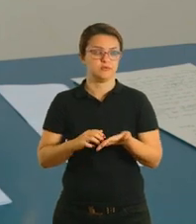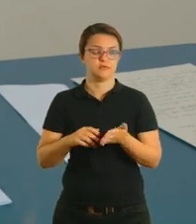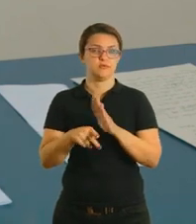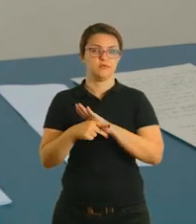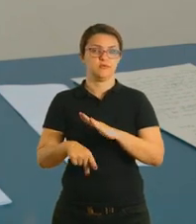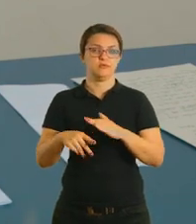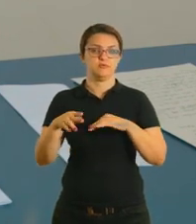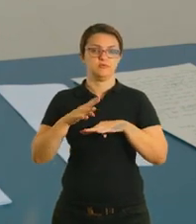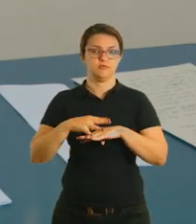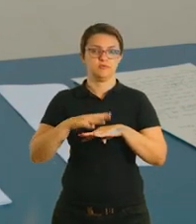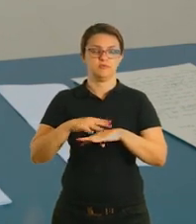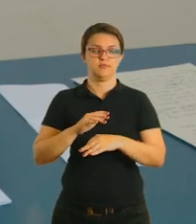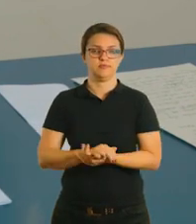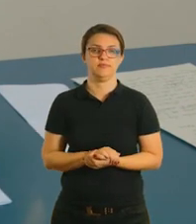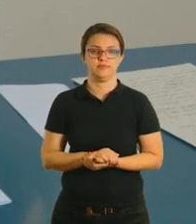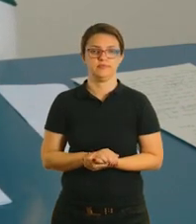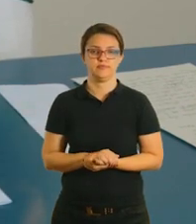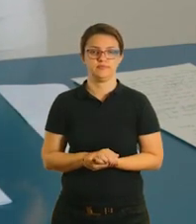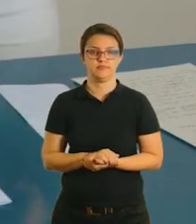matemática.